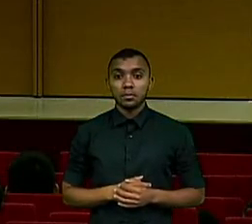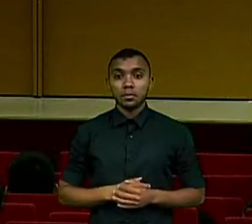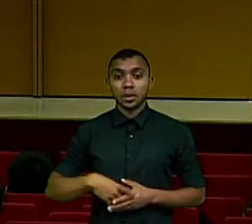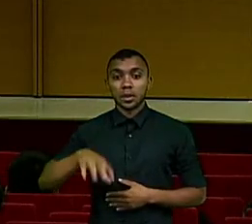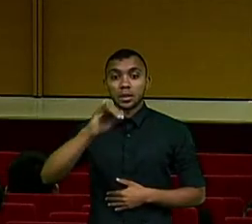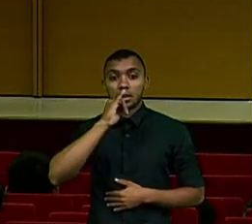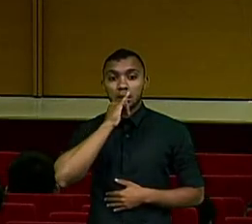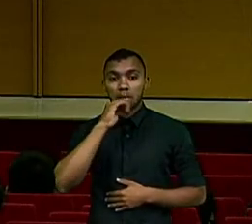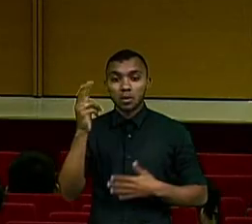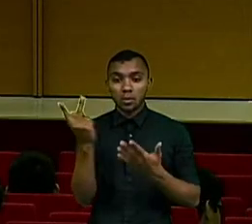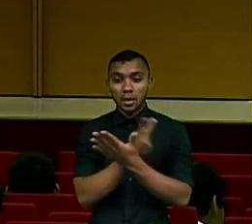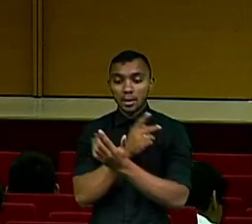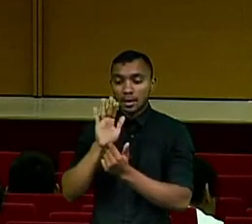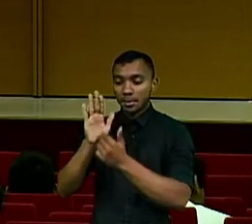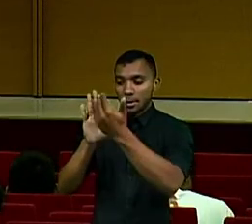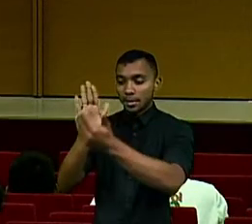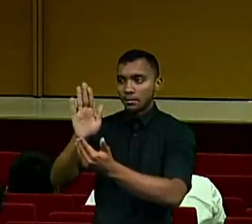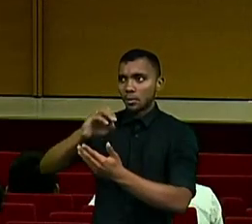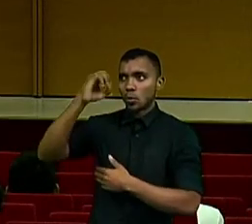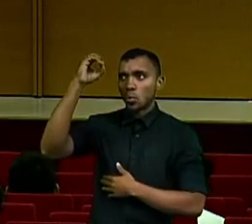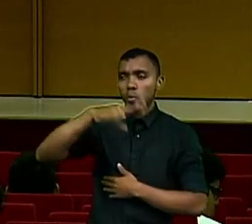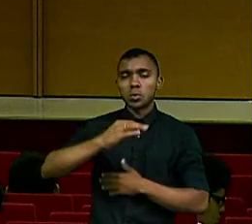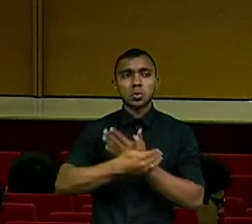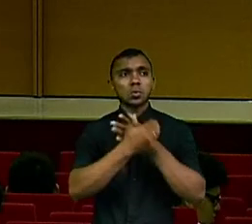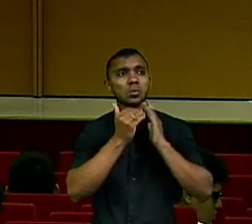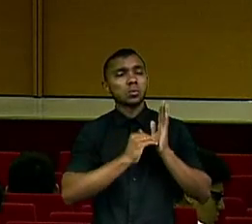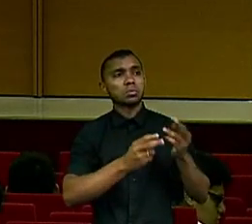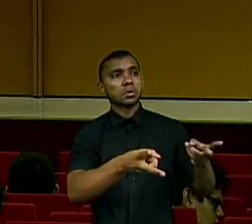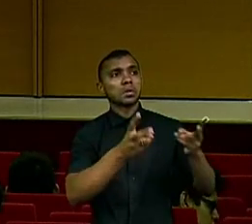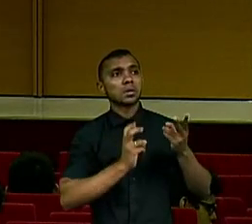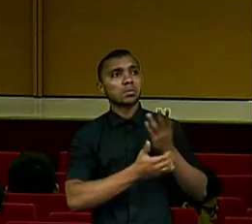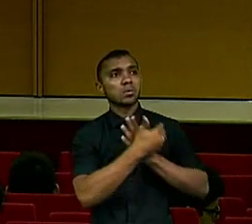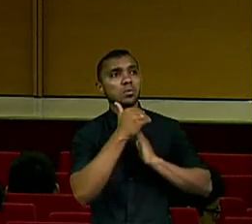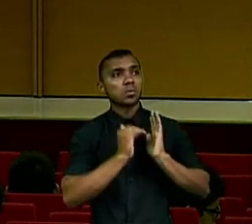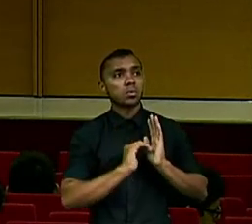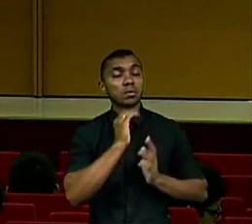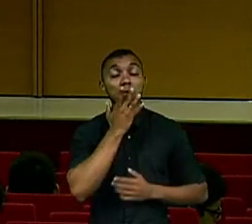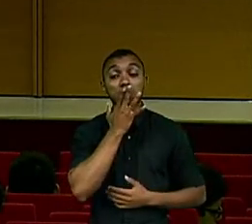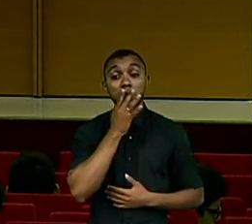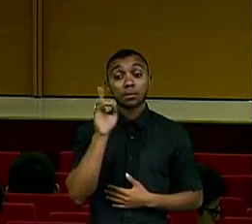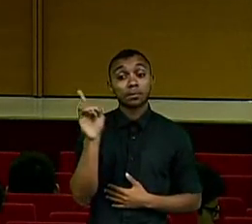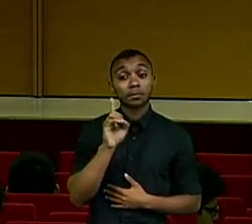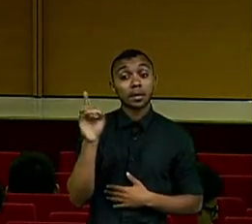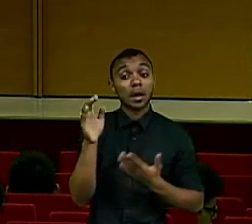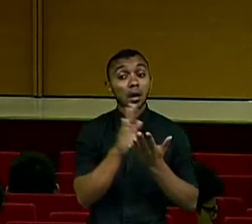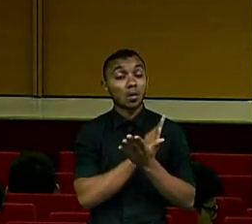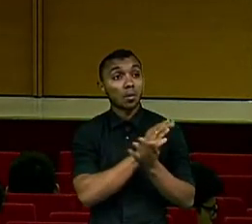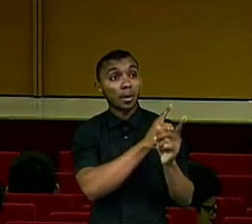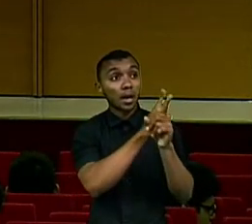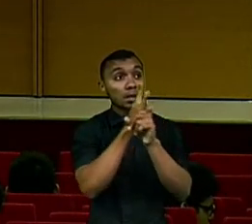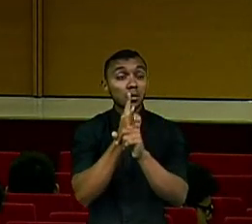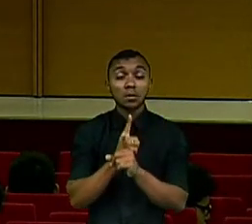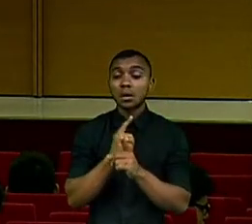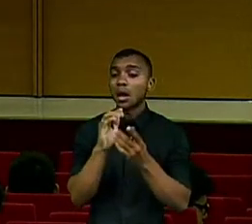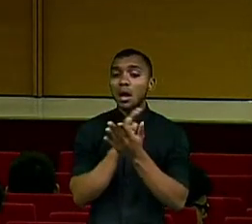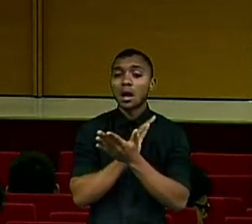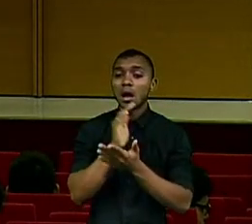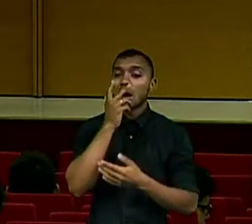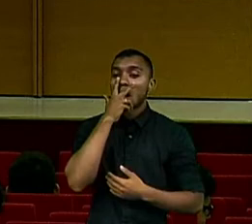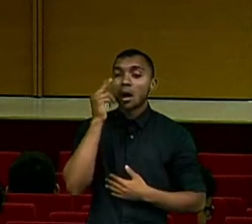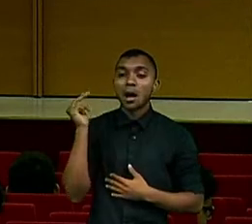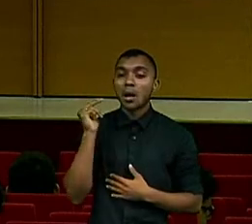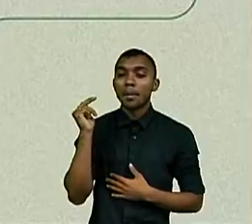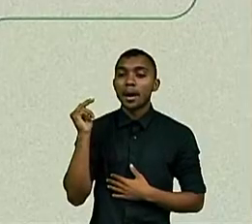refletindo todas as cores não algumas cores estão refletindo outras estão sendo